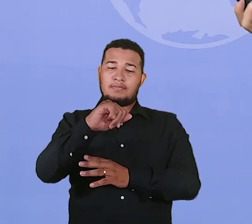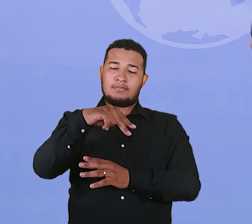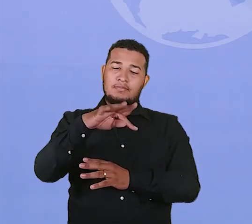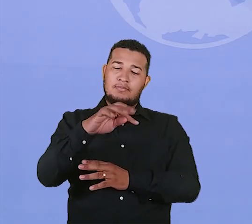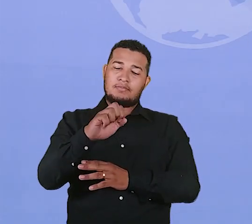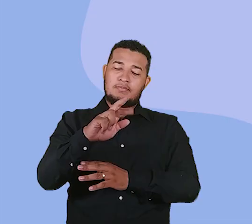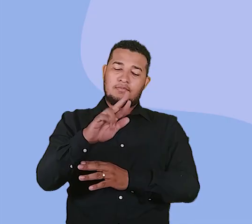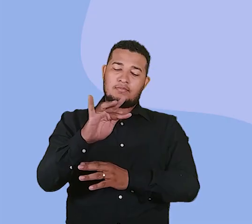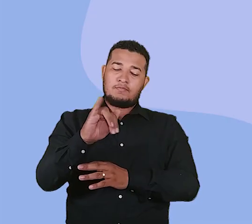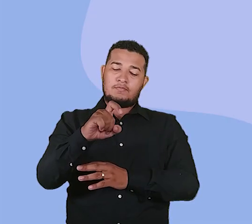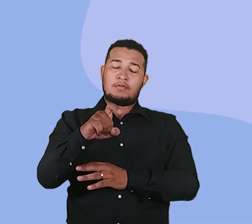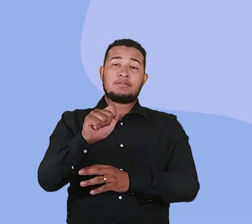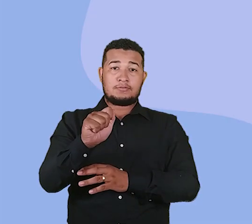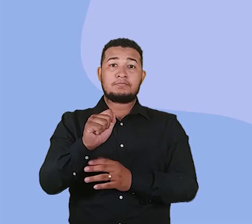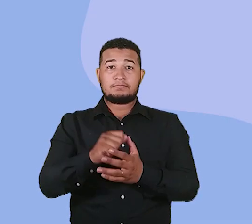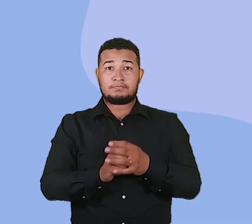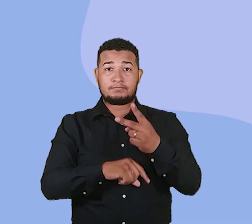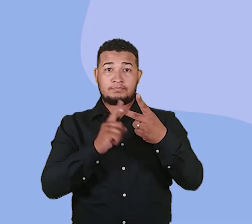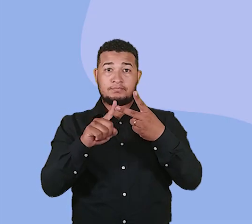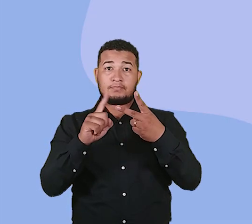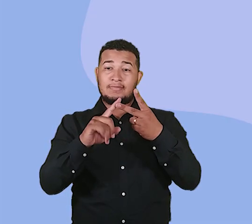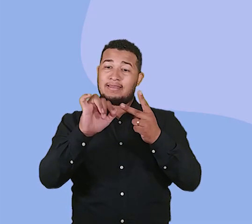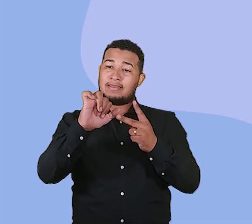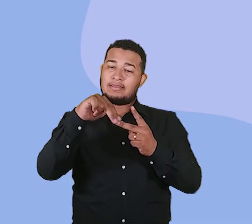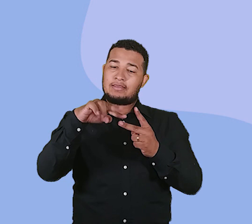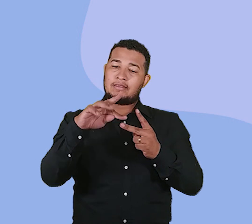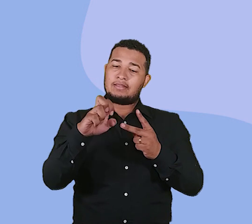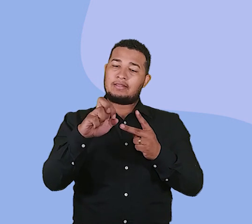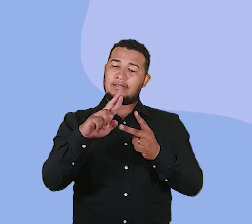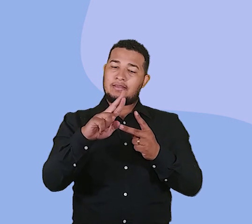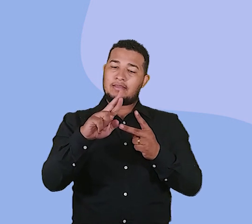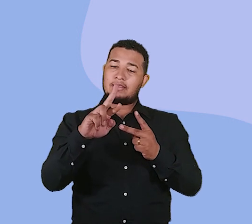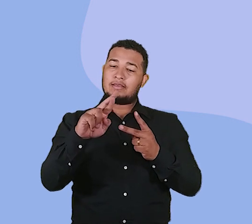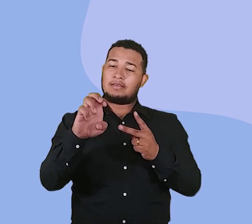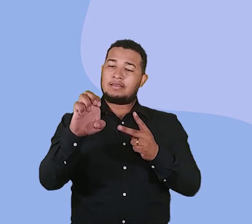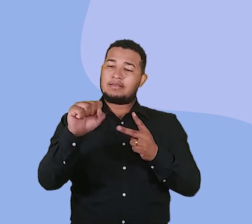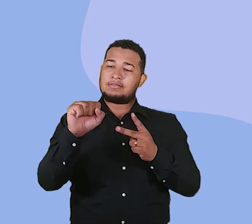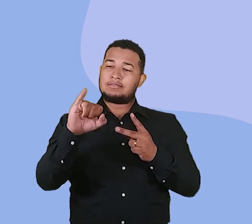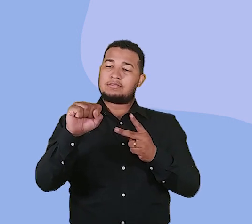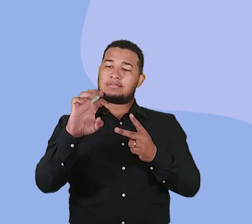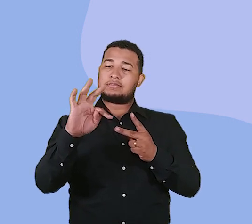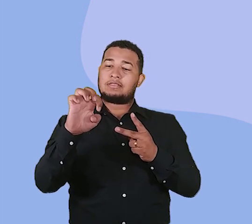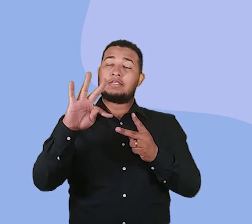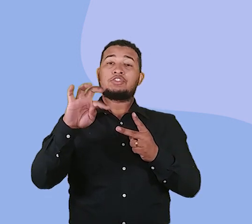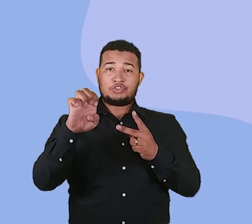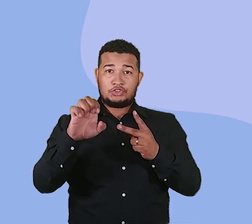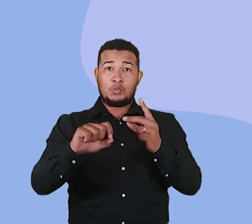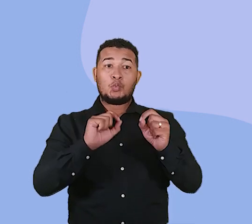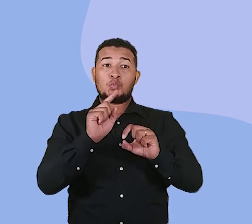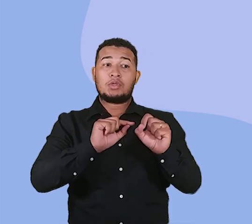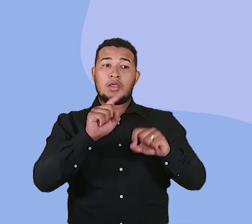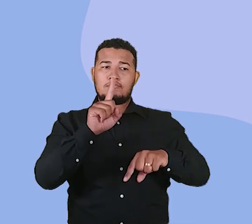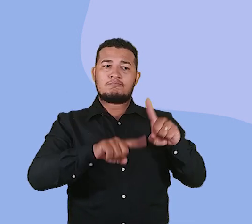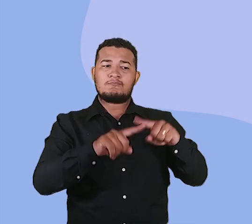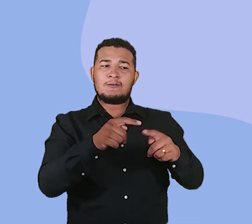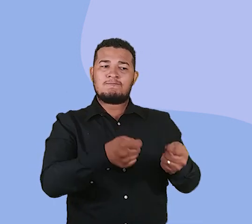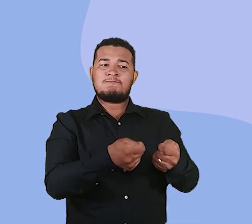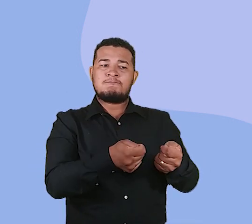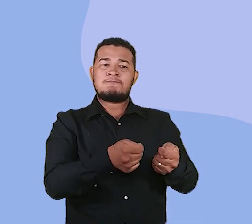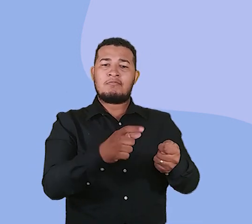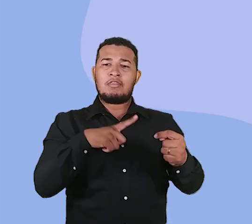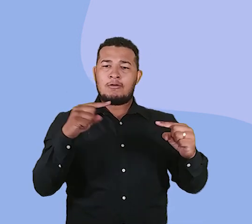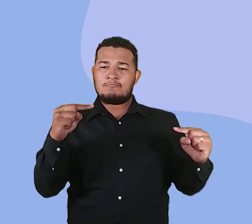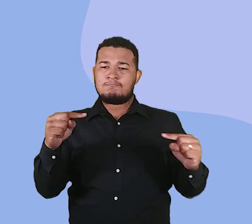vamos ver a próxima alavanca inter resistente é quando a aplicação da força resistente está